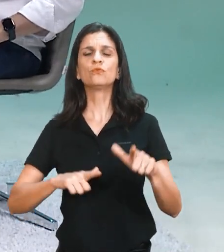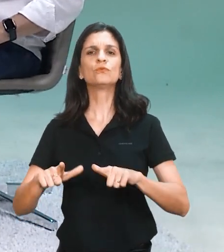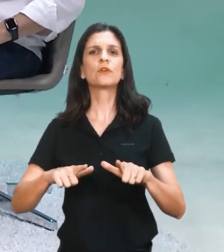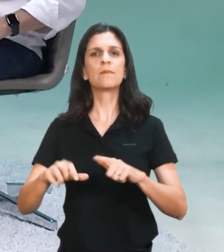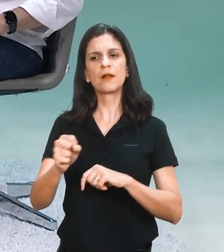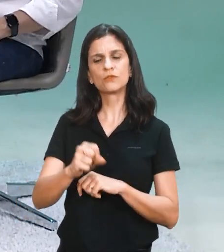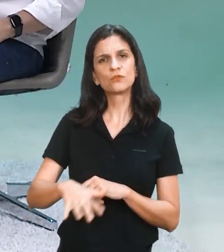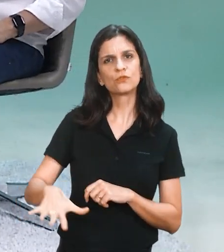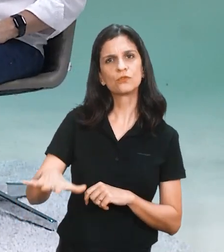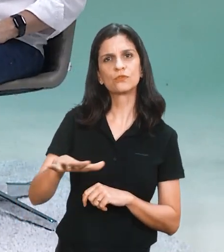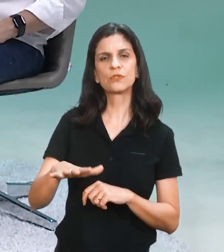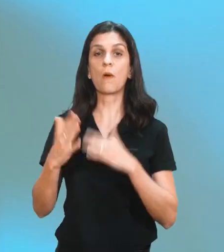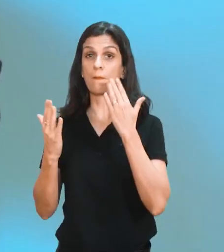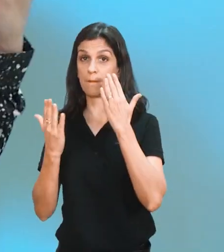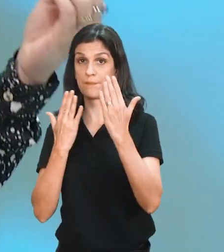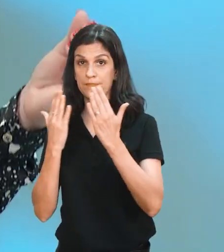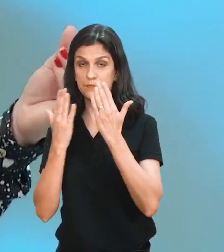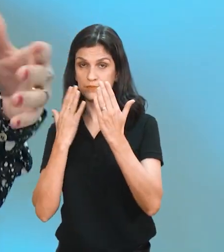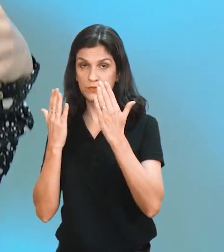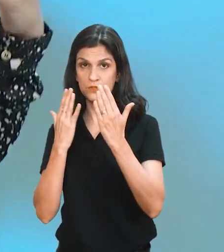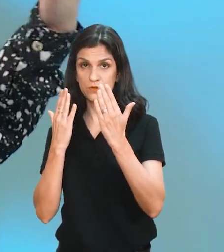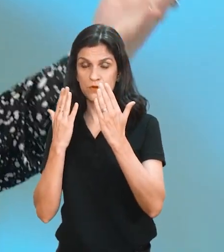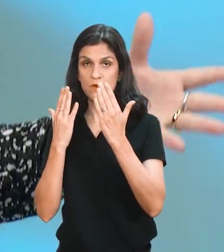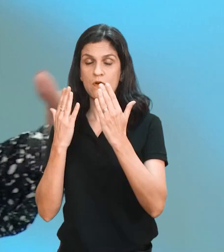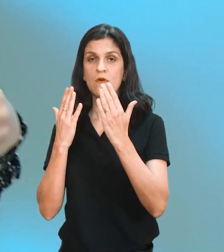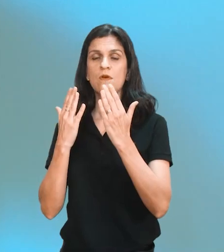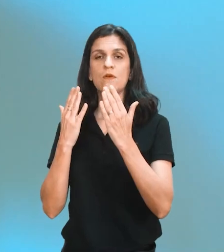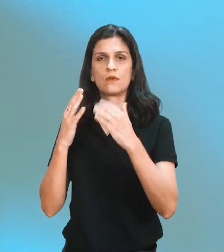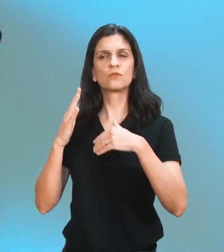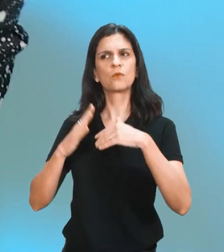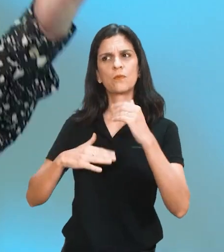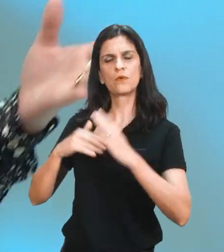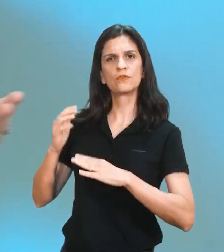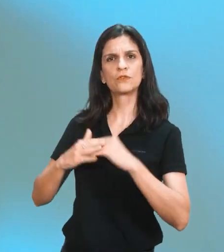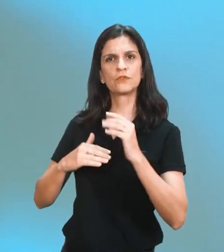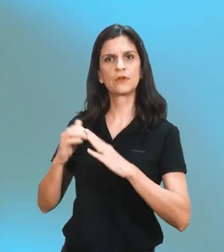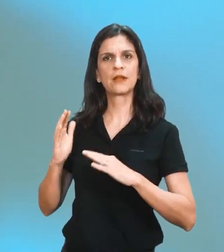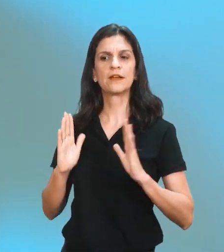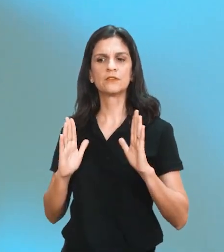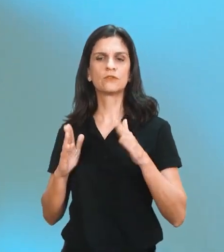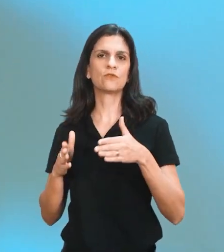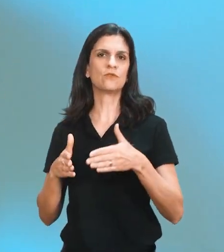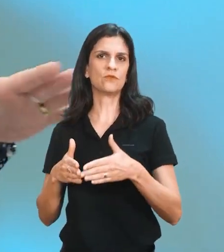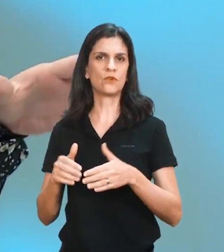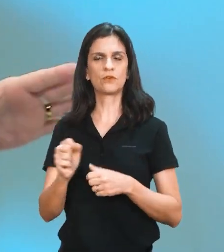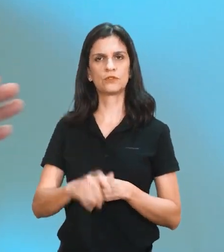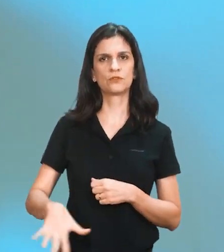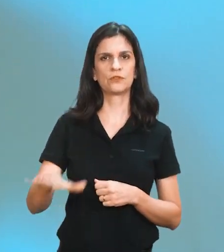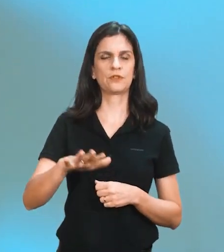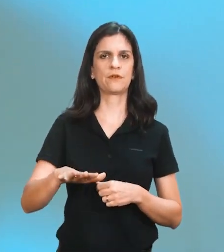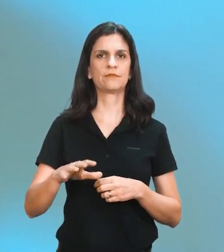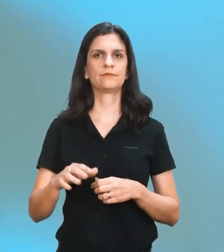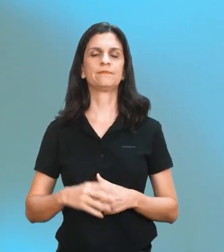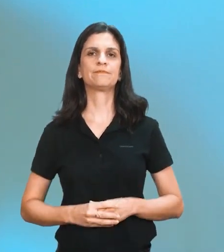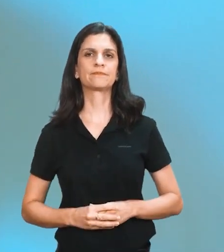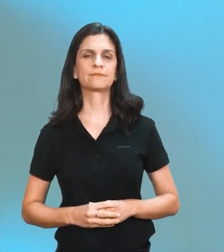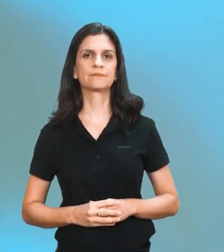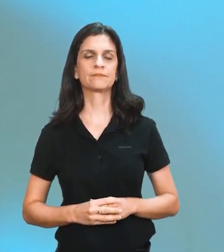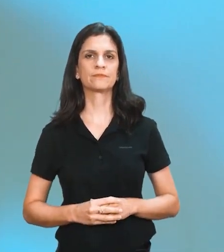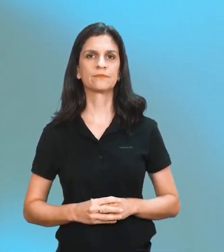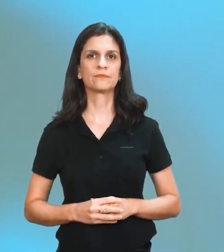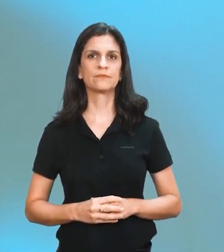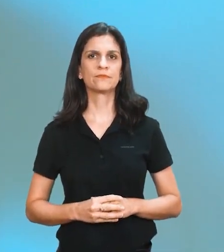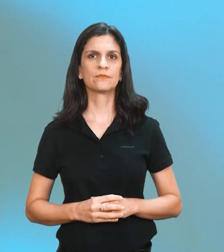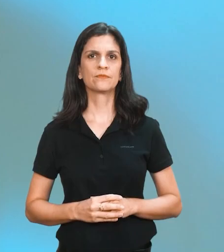como que tem sido essa atuação, né? Você citou a questão dos psicólogos que vem acompanhando, como que vem sendo essa sua atuação